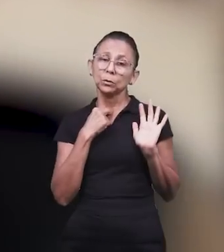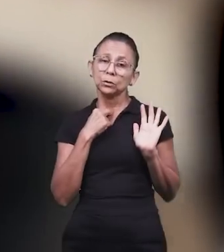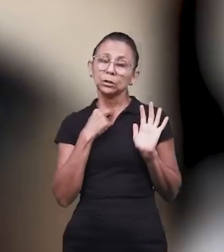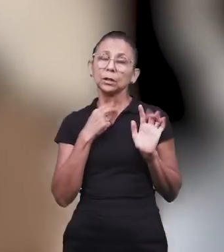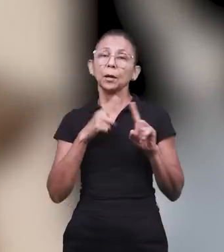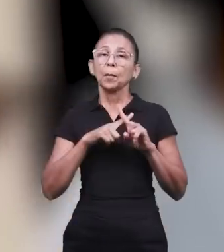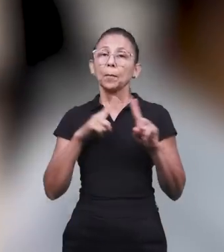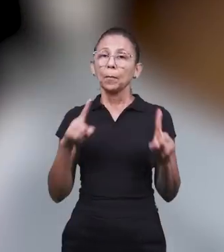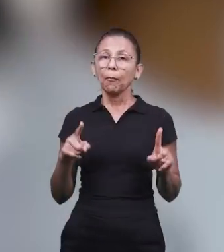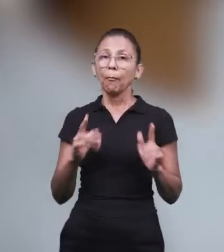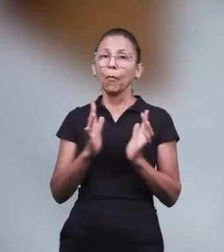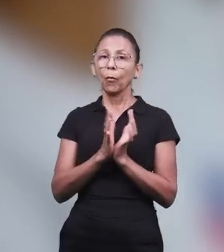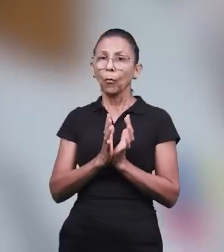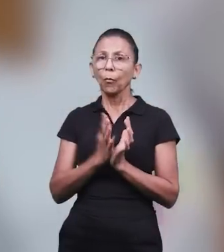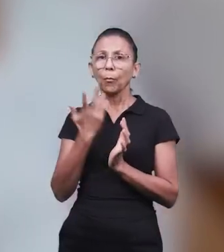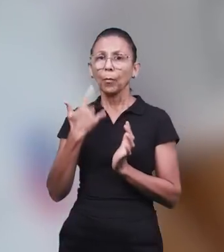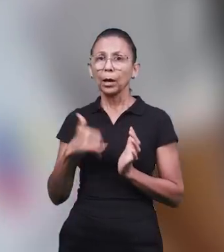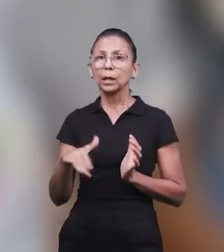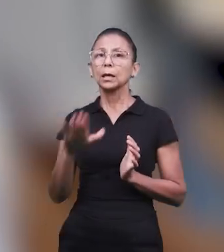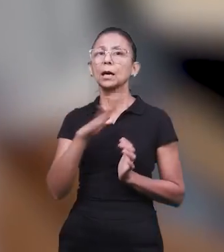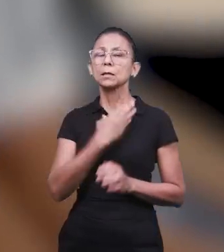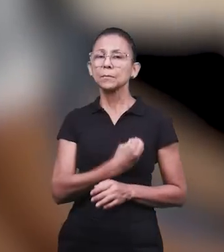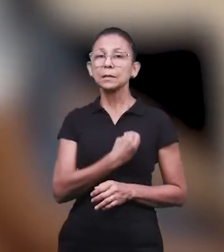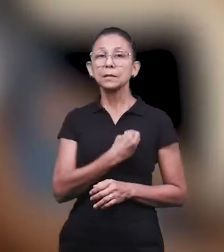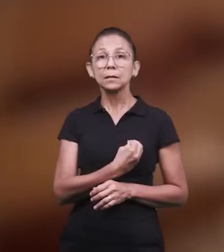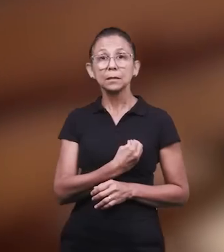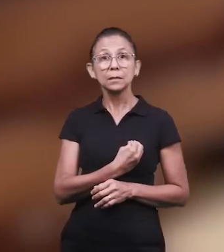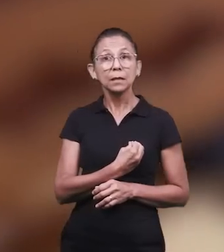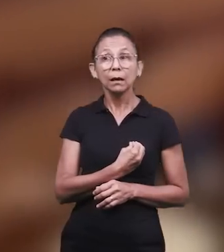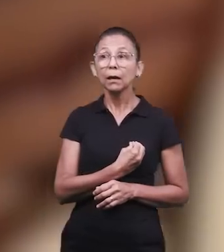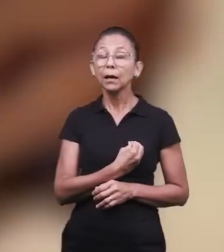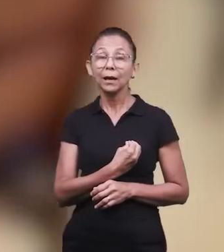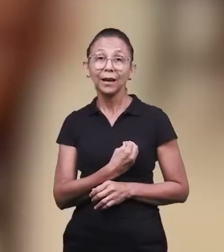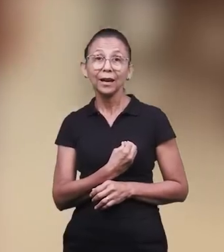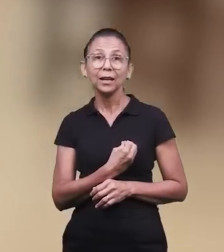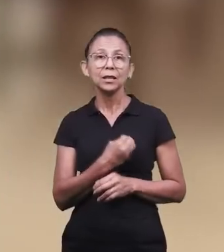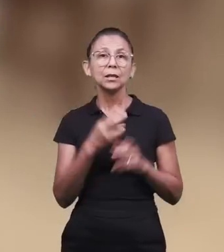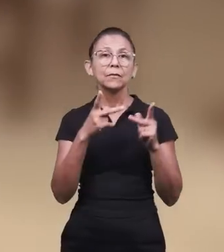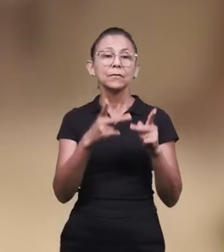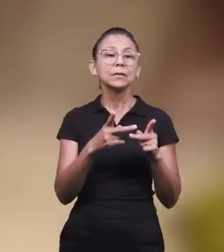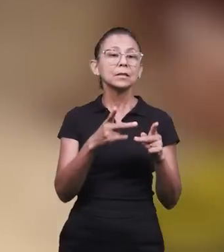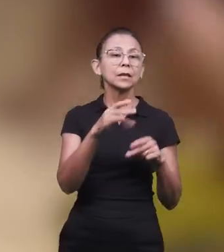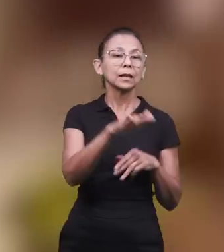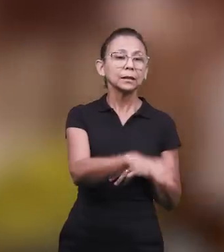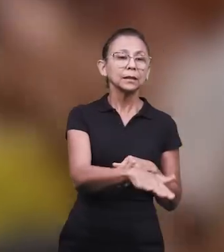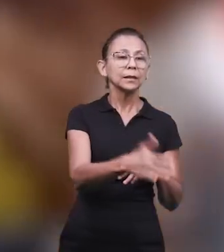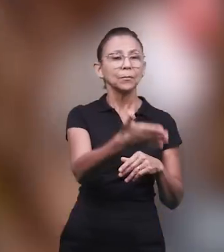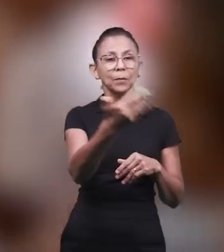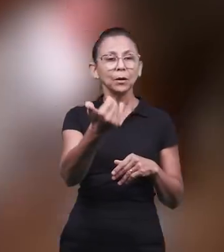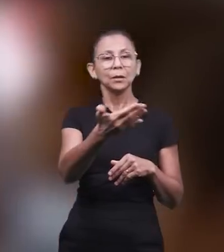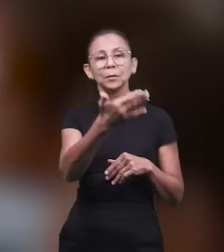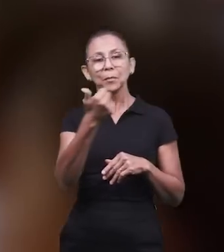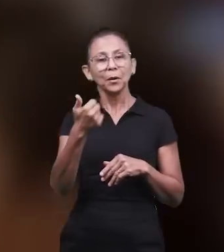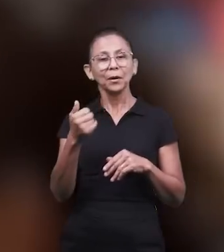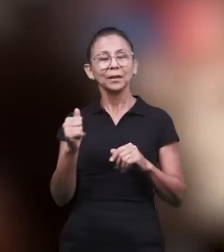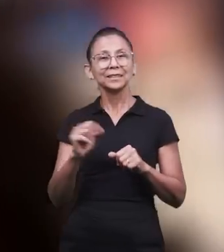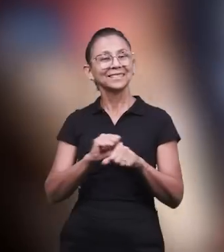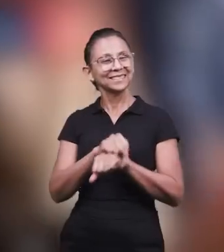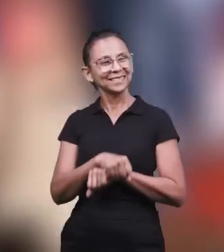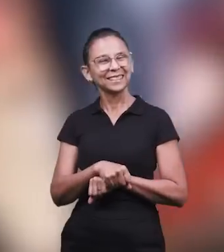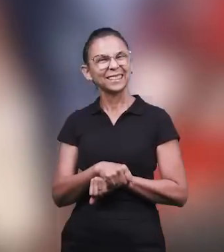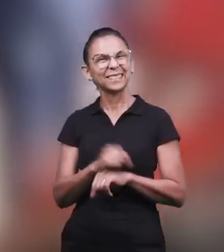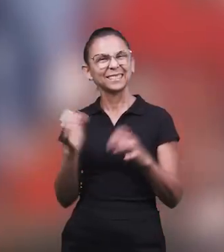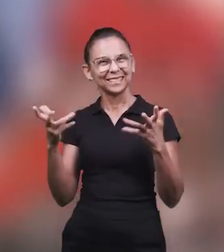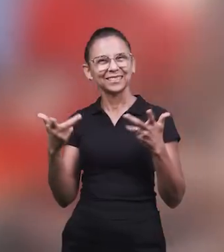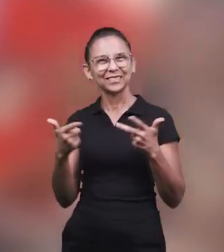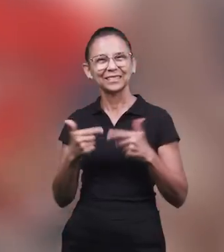participaram dos convites e vimos que as crianças iam na casa de outras crianças, chamando para participar do seminário. E que maravilha!